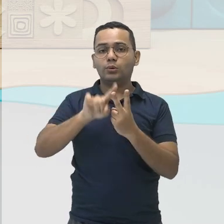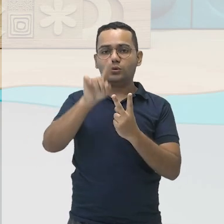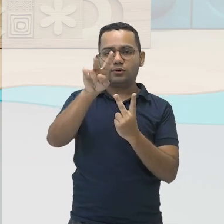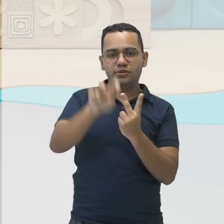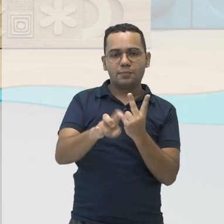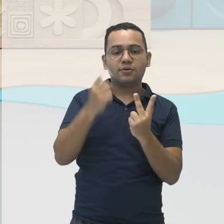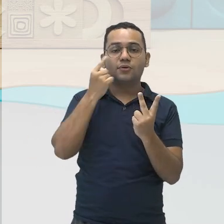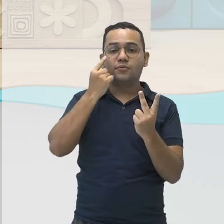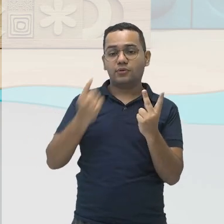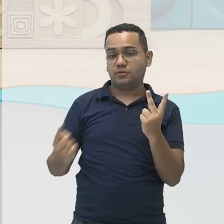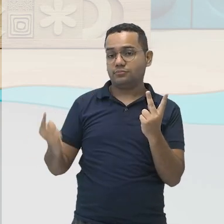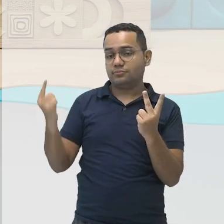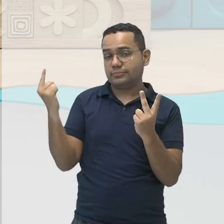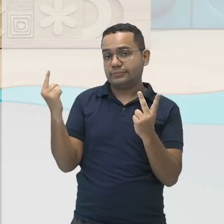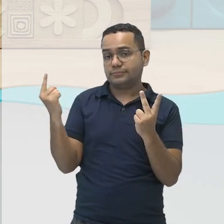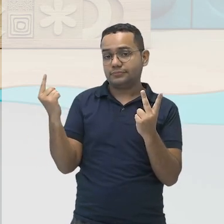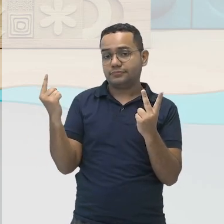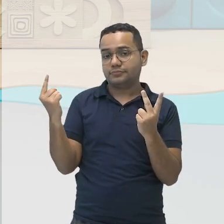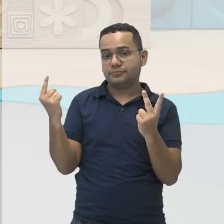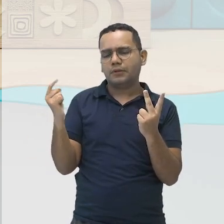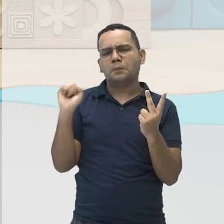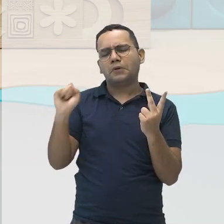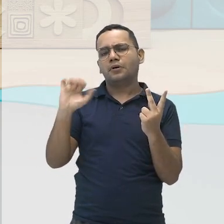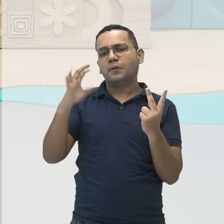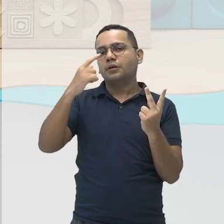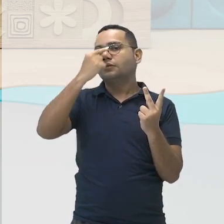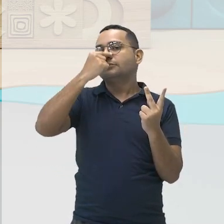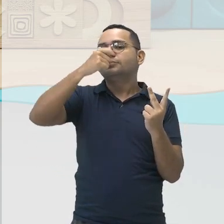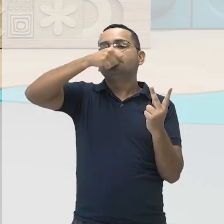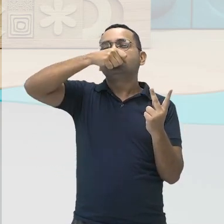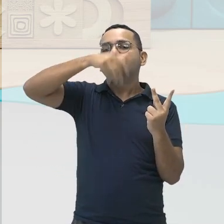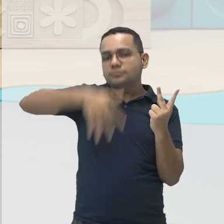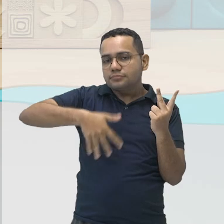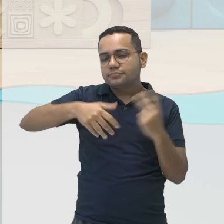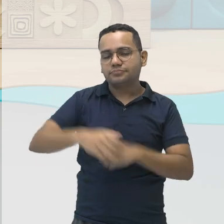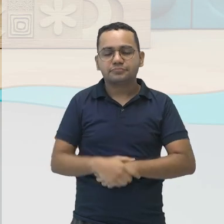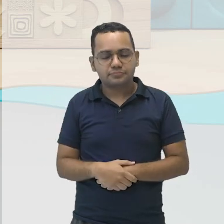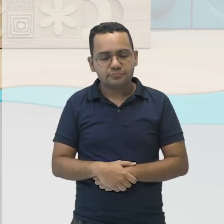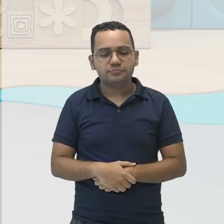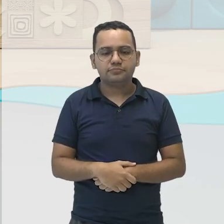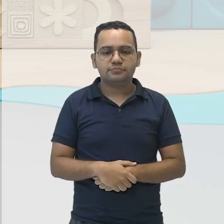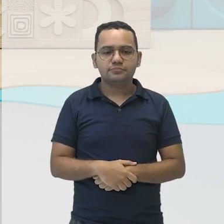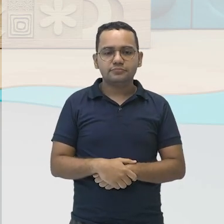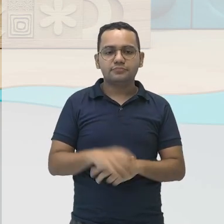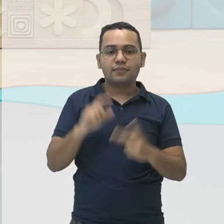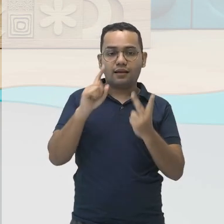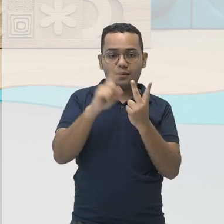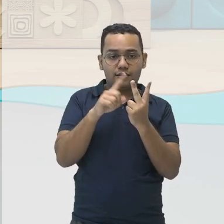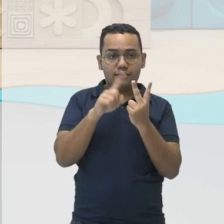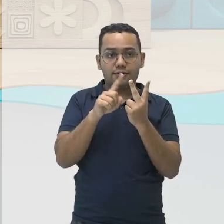nasal, né? A segunda situação que pode ocorrer aí. O sangramento nasal, ele também é chamado